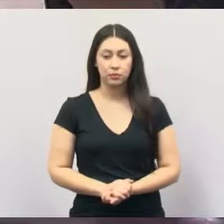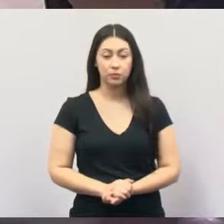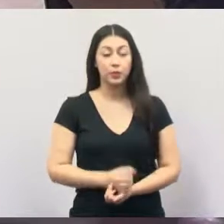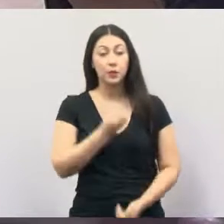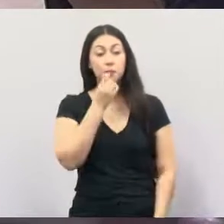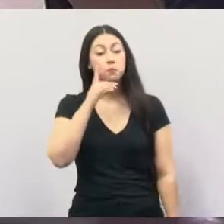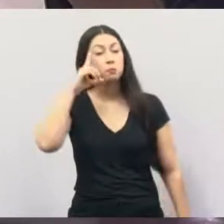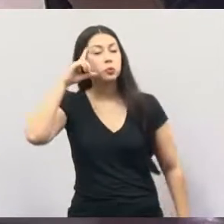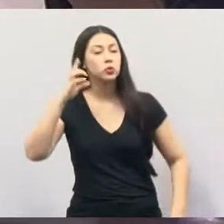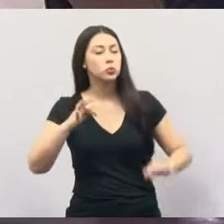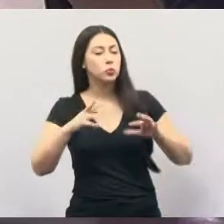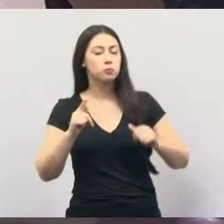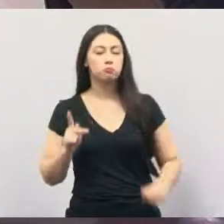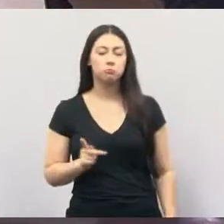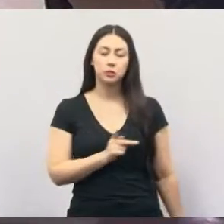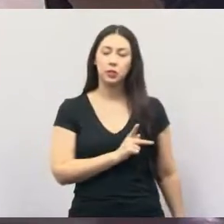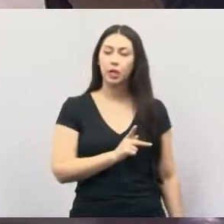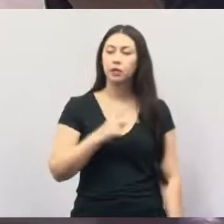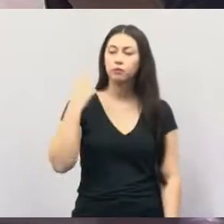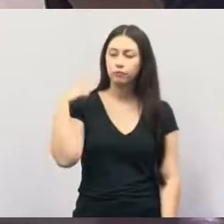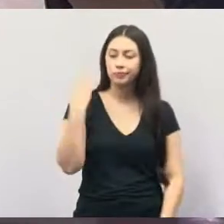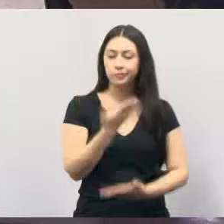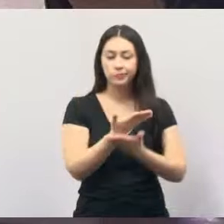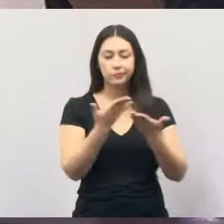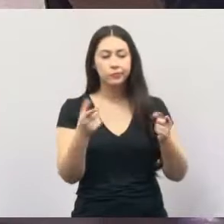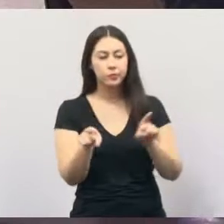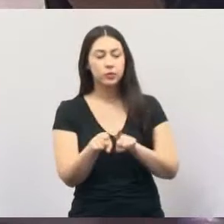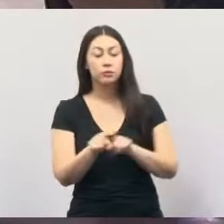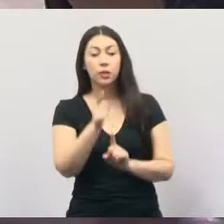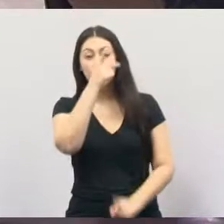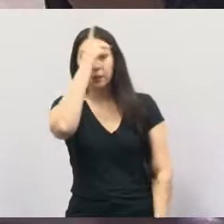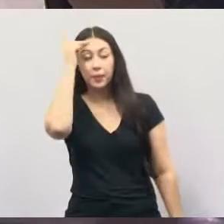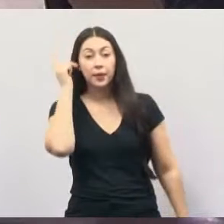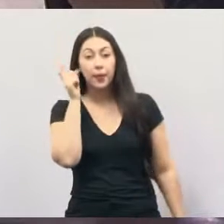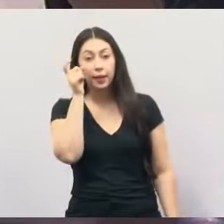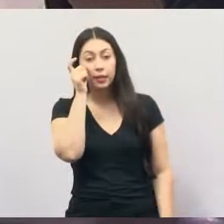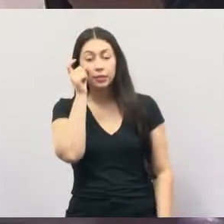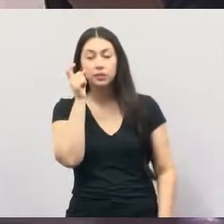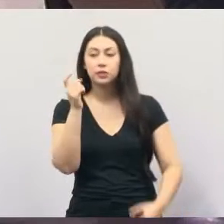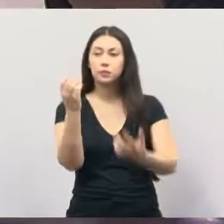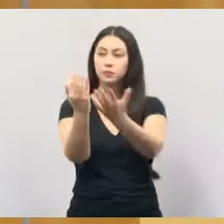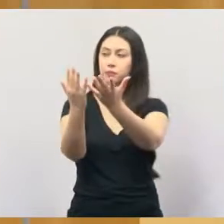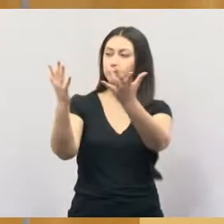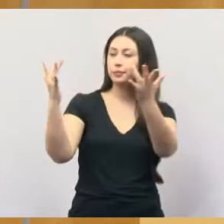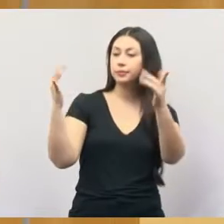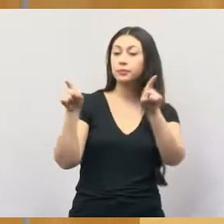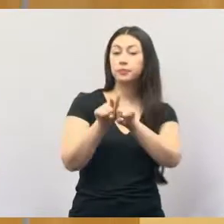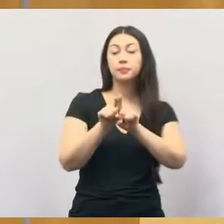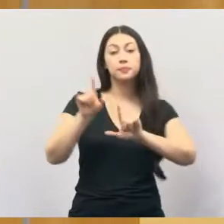Bom dia a todos, presidente Paulinho, nobres colegas vereadores, os munícipes que nos acompanham na galeria e nos